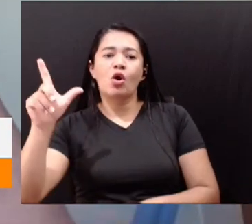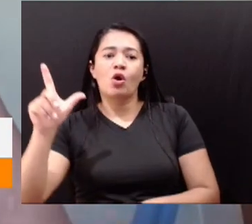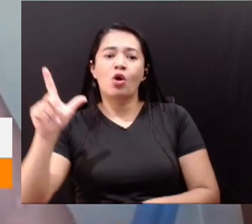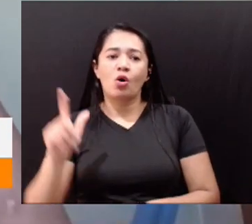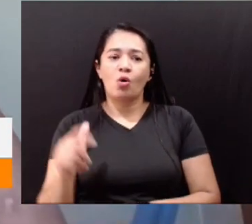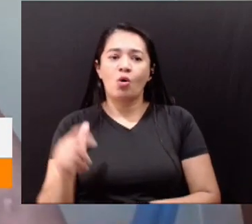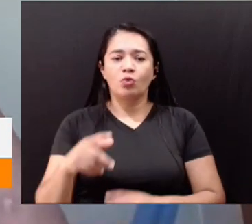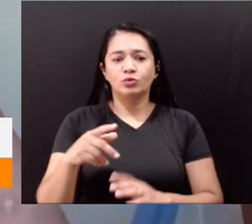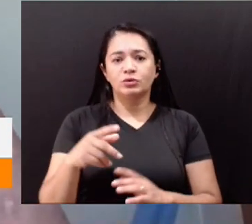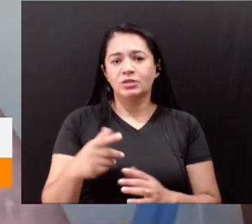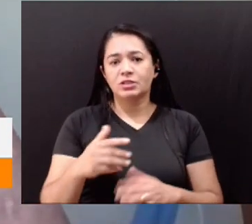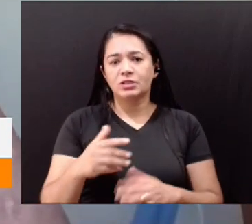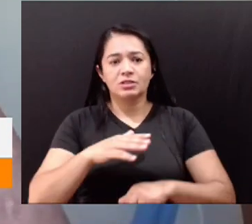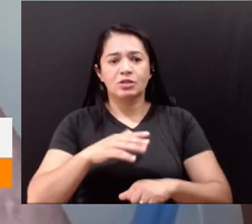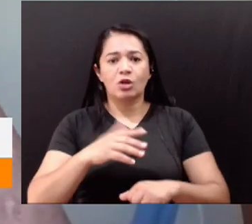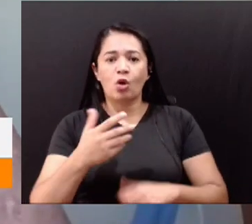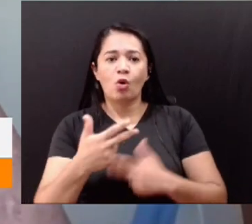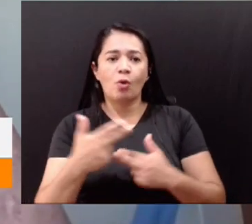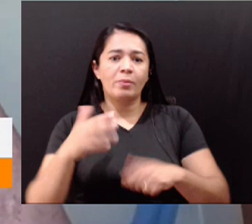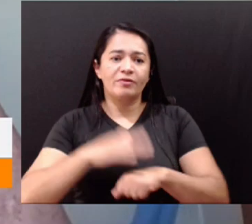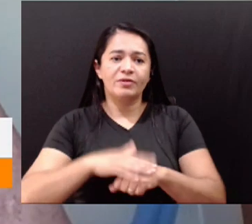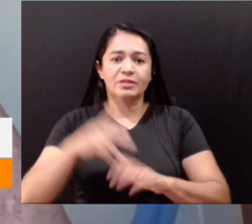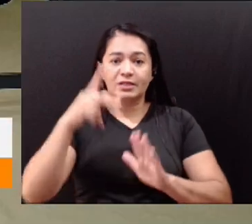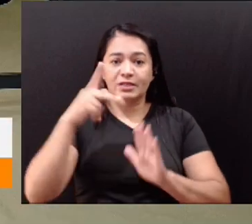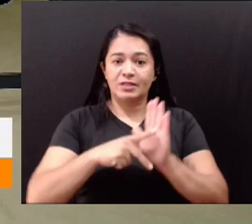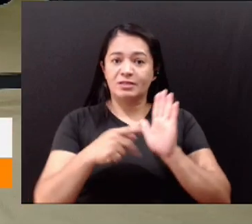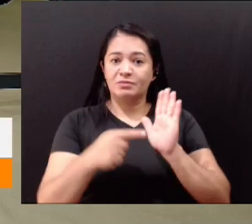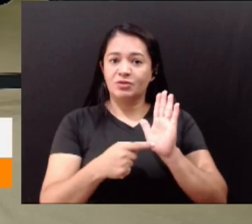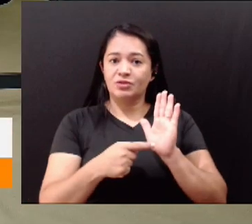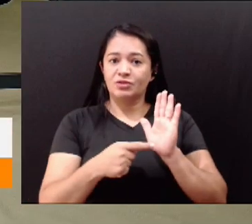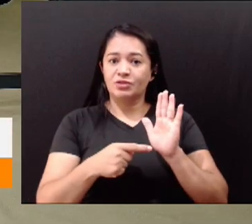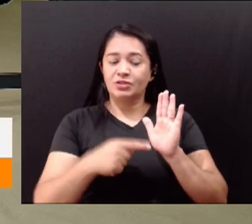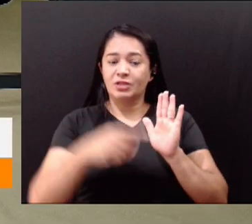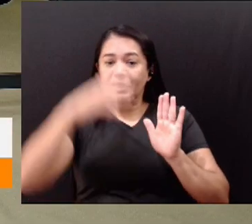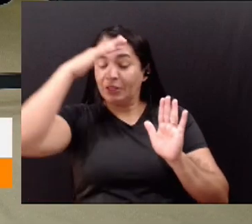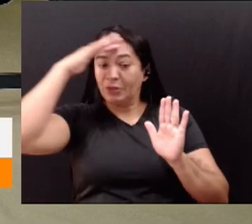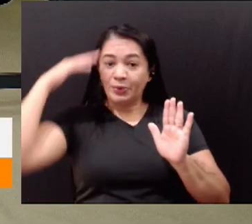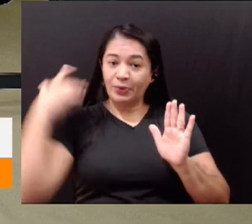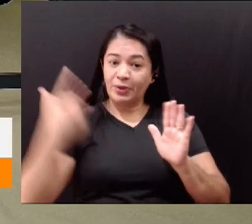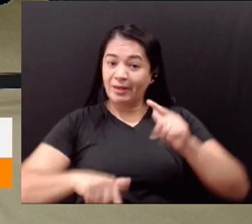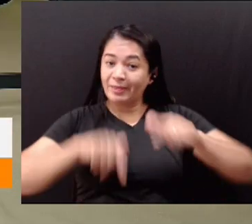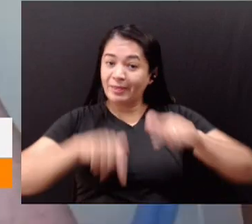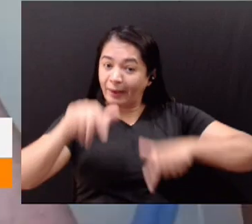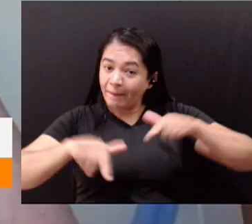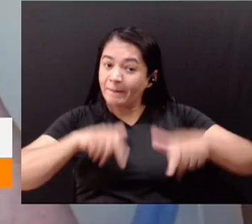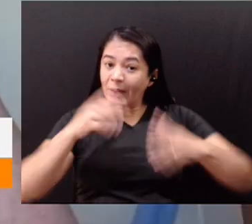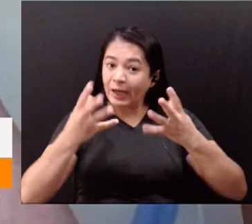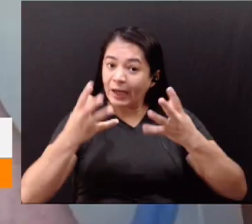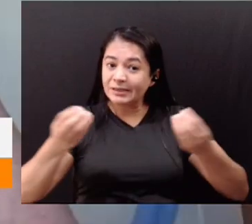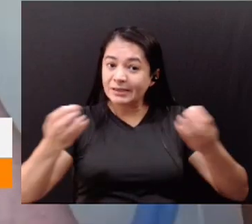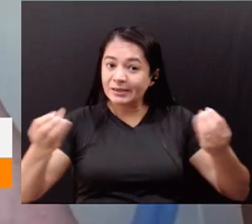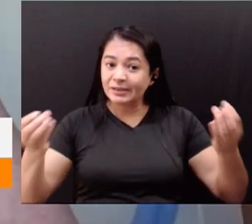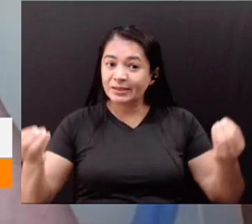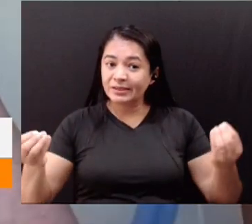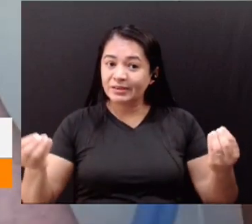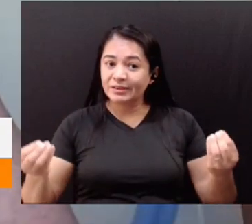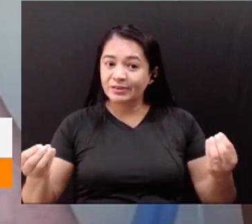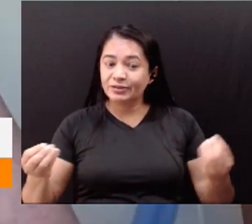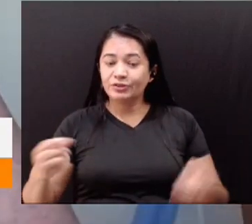um trabalho enorme. Ai, que delícia, sério? Nós Olha aí. estamos há 6 anos trabalhando